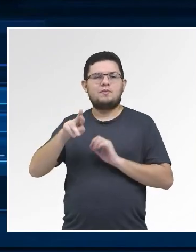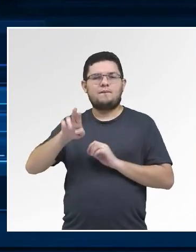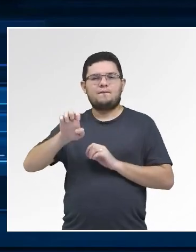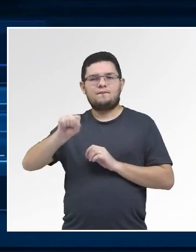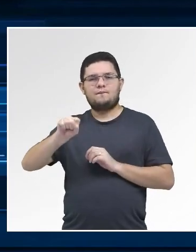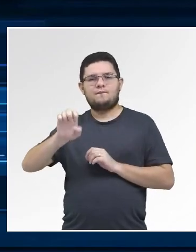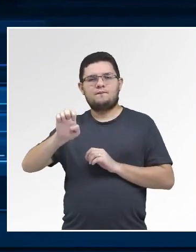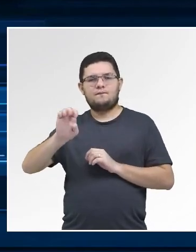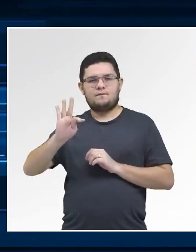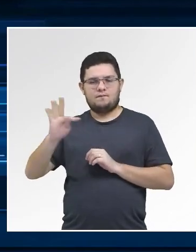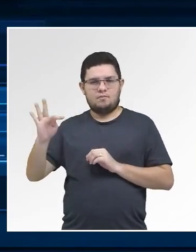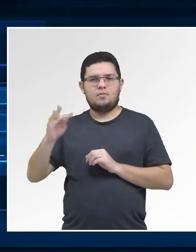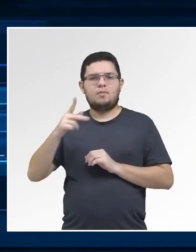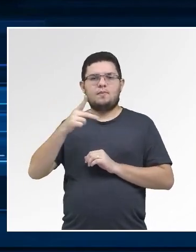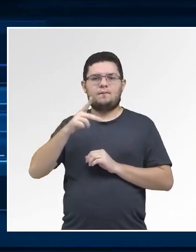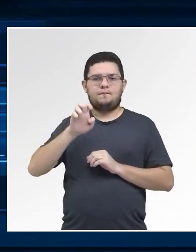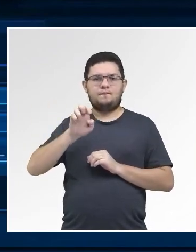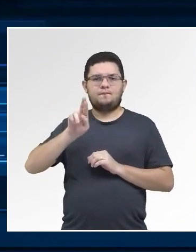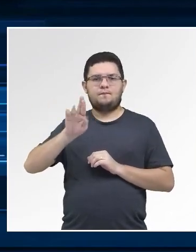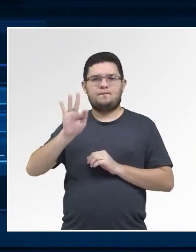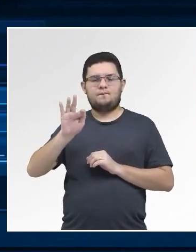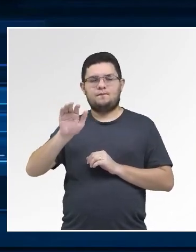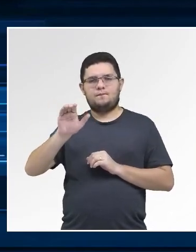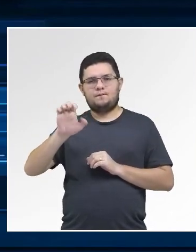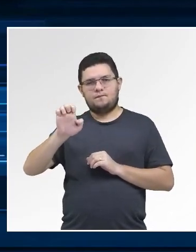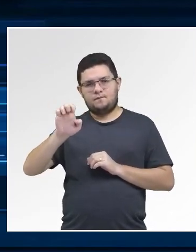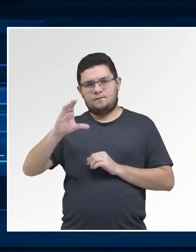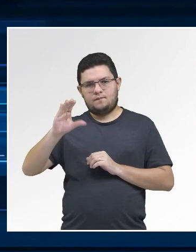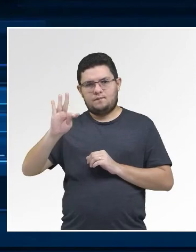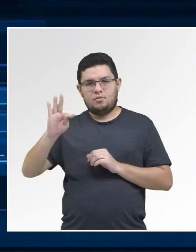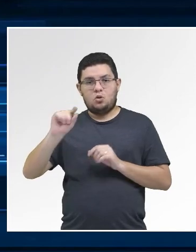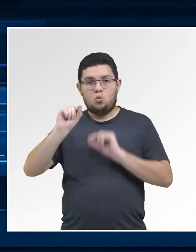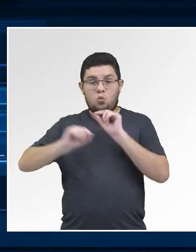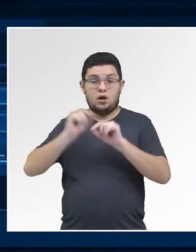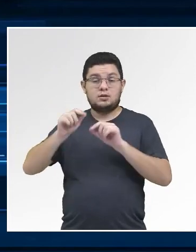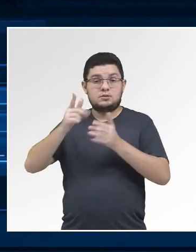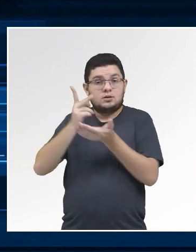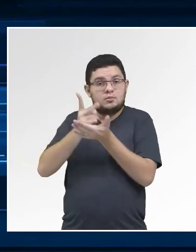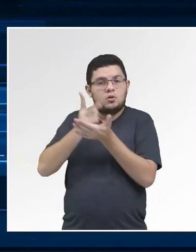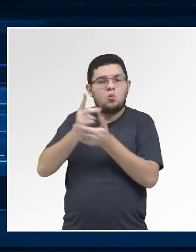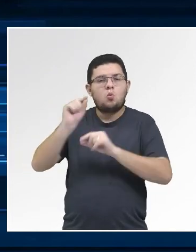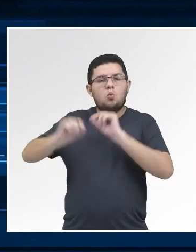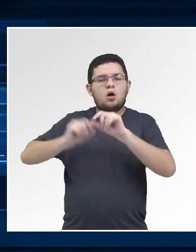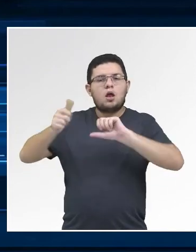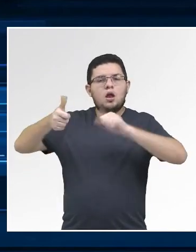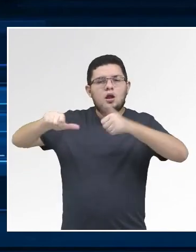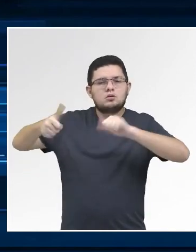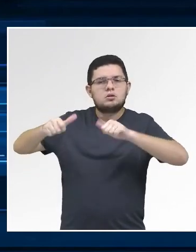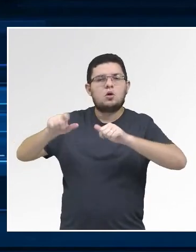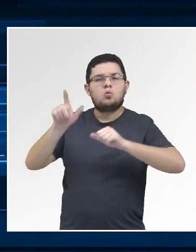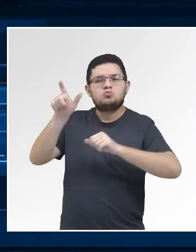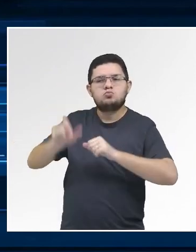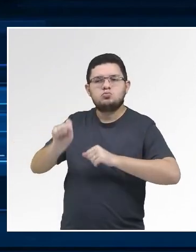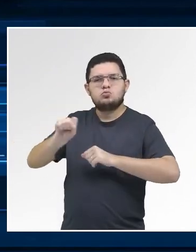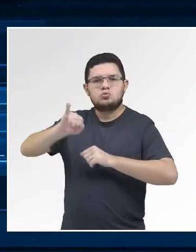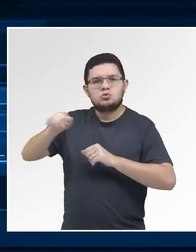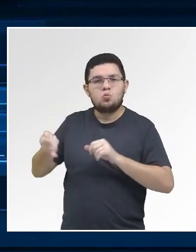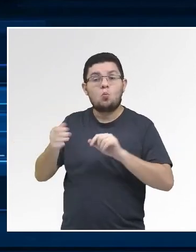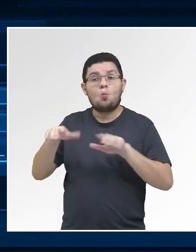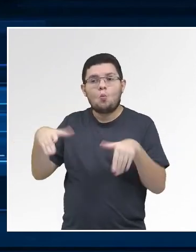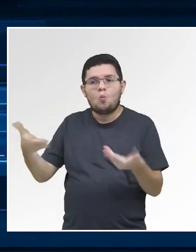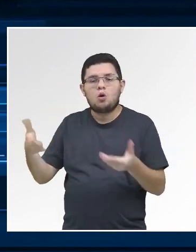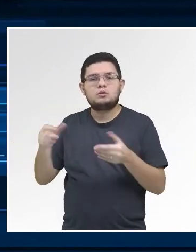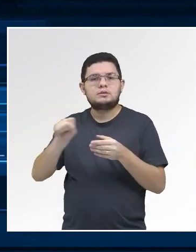ainda há pouco, tá bom? É preciso sempre analisar a forma, aliás, o sujeito dessa oração. Se o sujeito